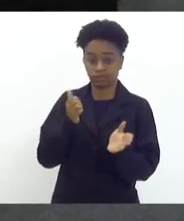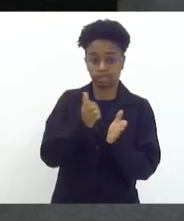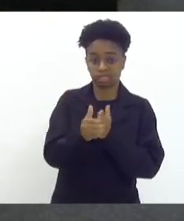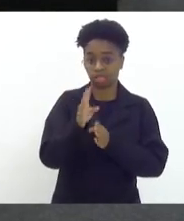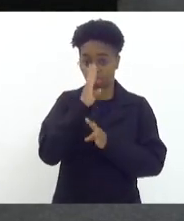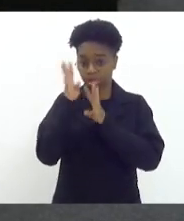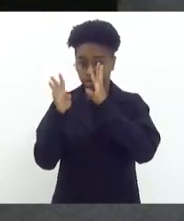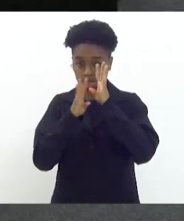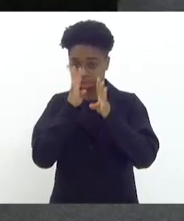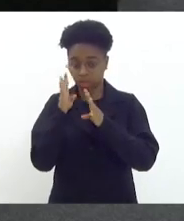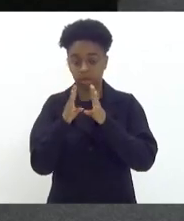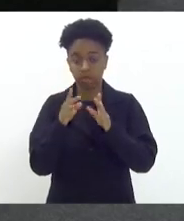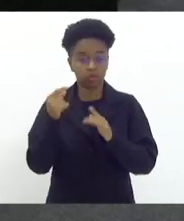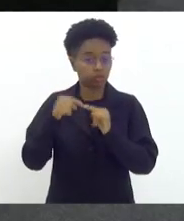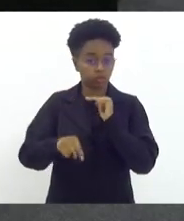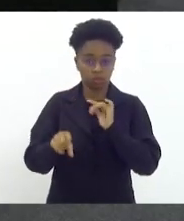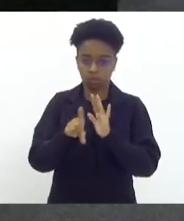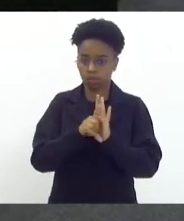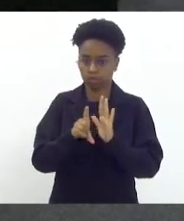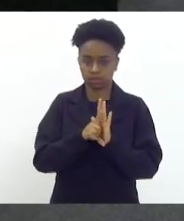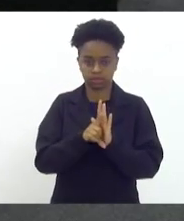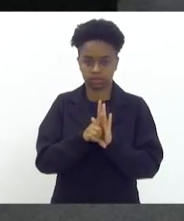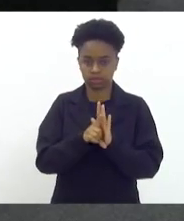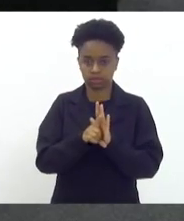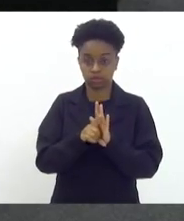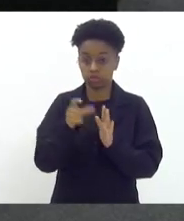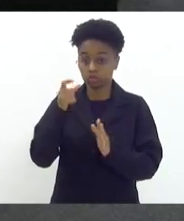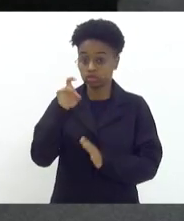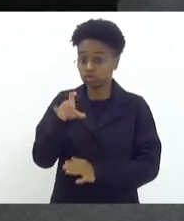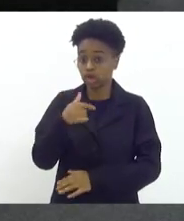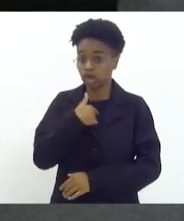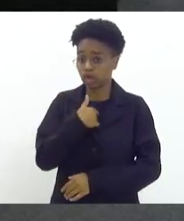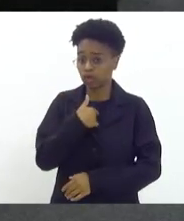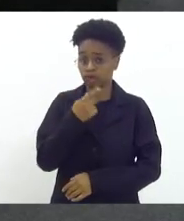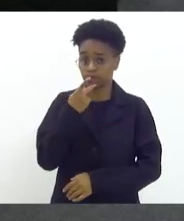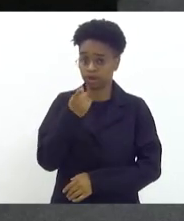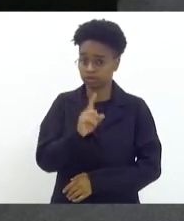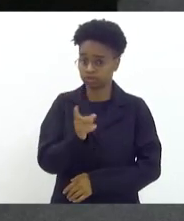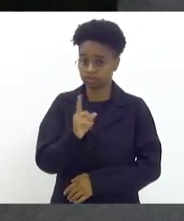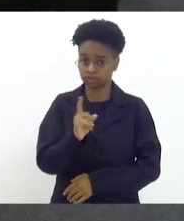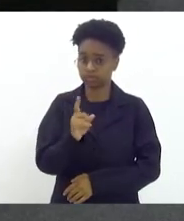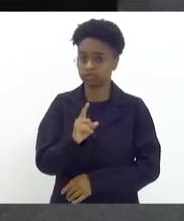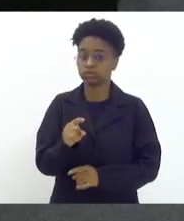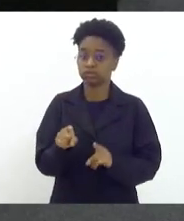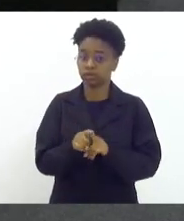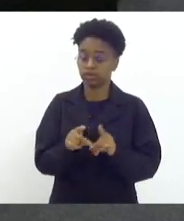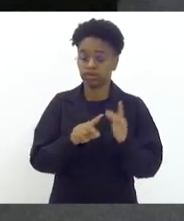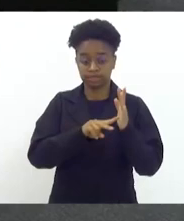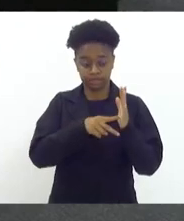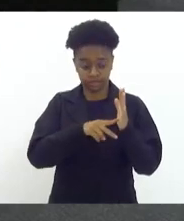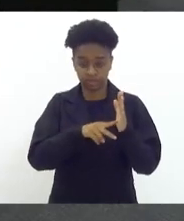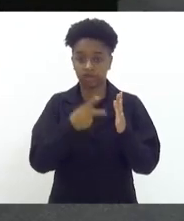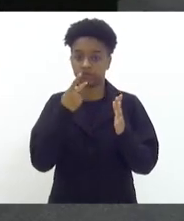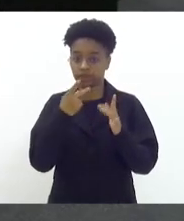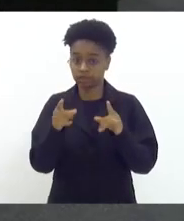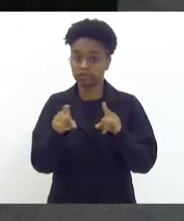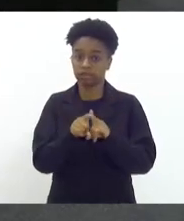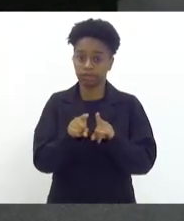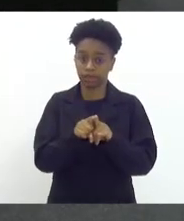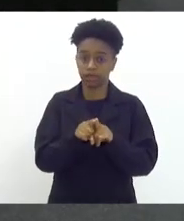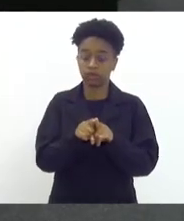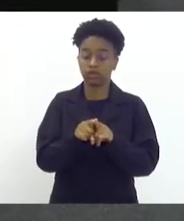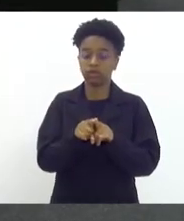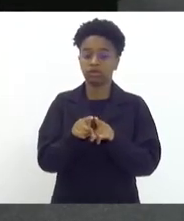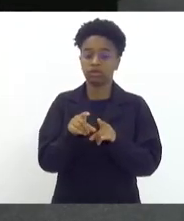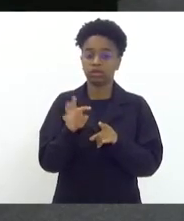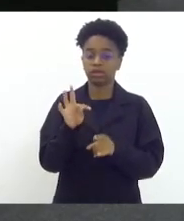de maneira ilegal não sou só eu apenas deputado estadual ou sindicato que está dizendo o Tribunal de Justiça